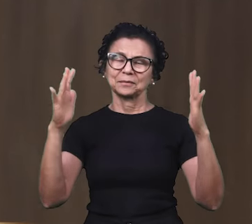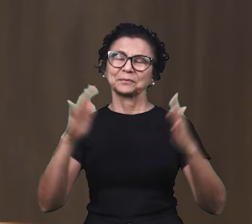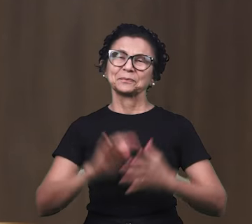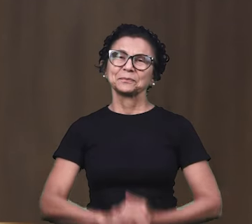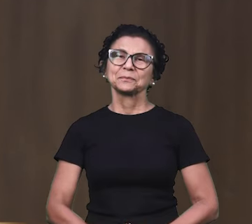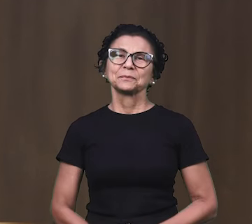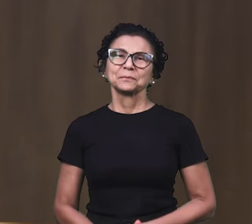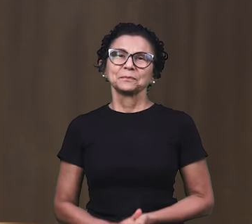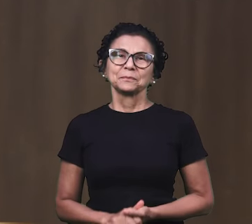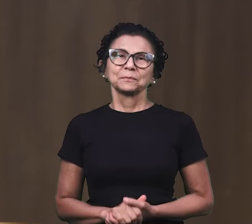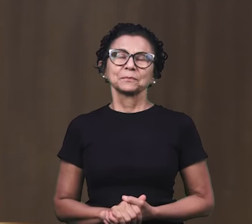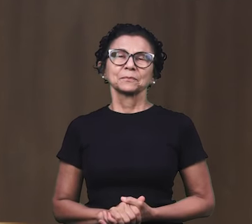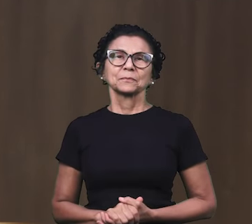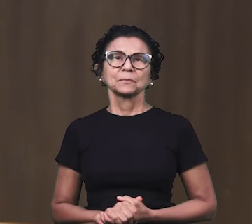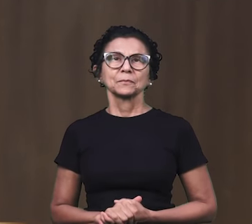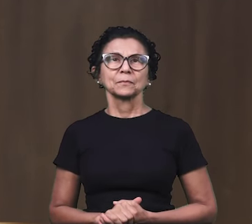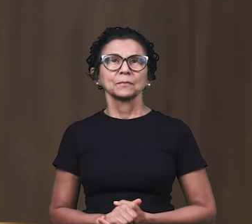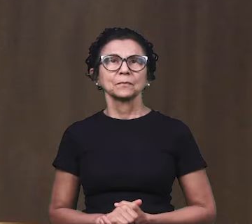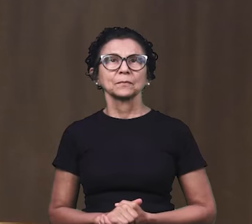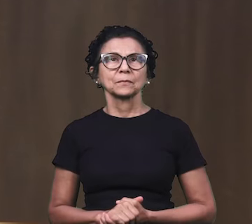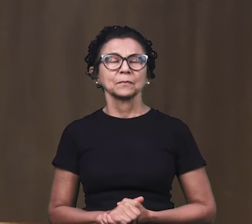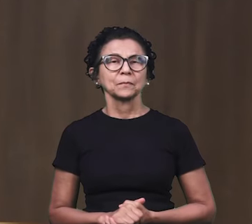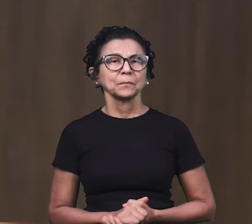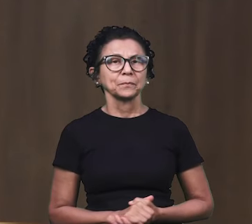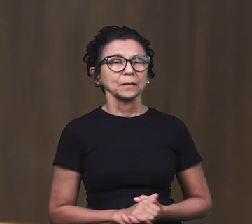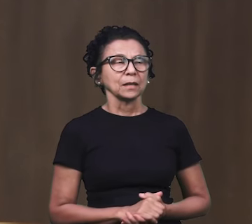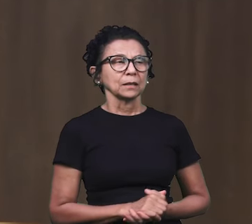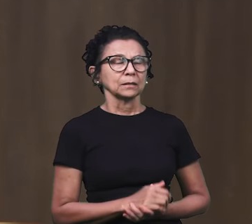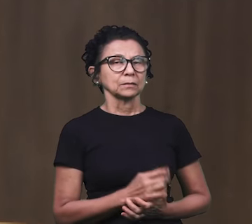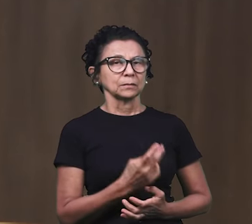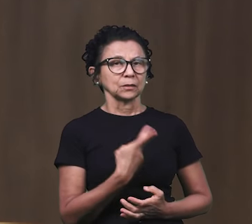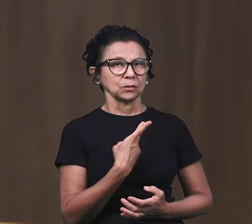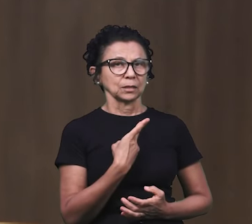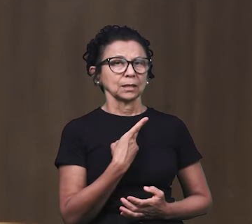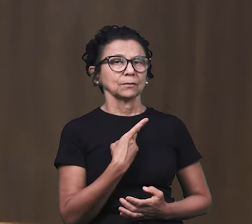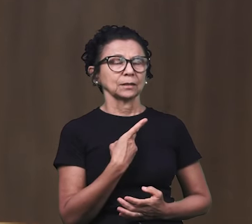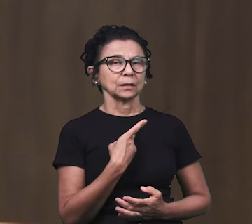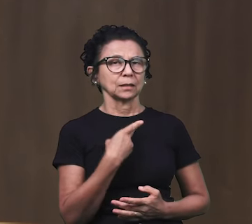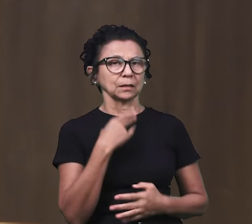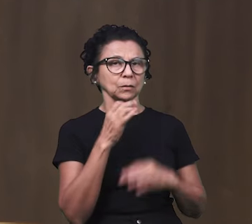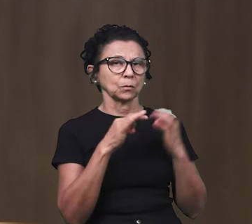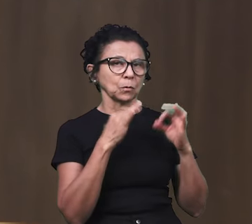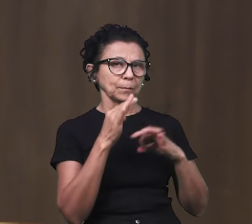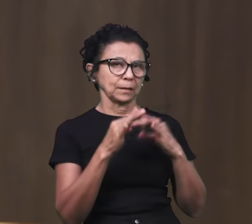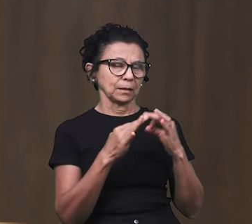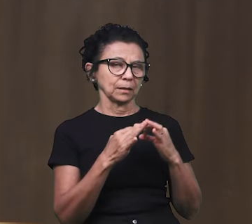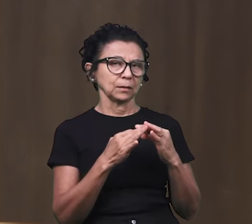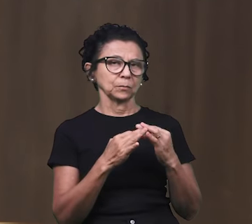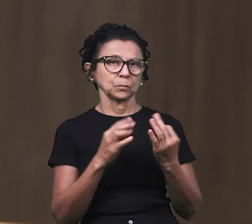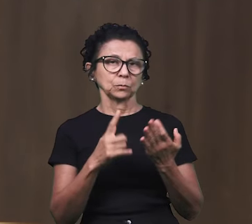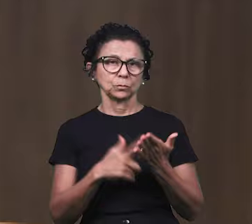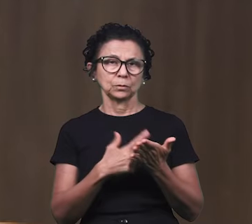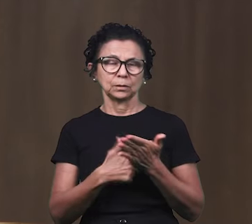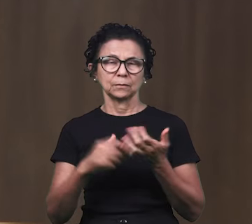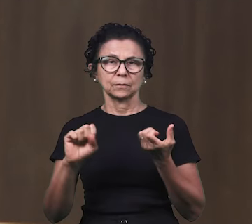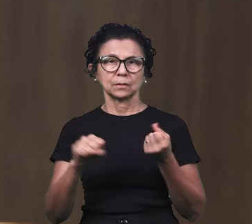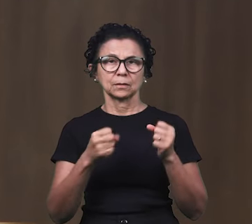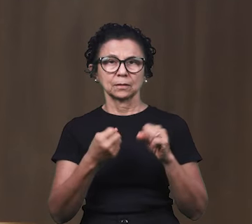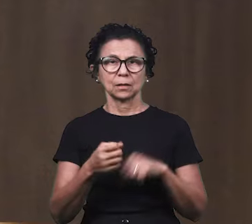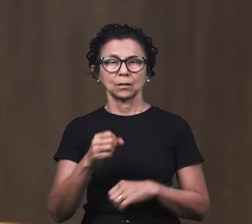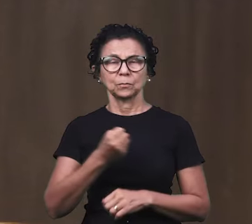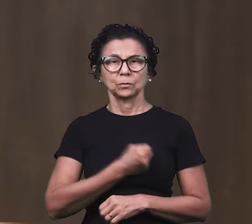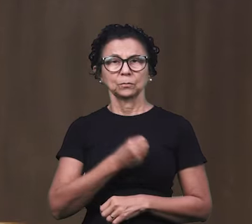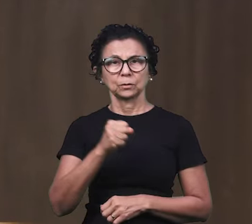texto da Palavra de Deus, nós estávamos comentando aqui agora há pouco, que está no Salmo 89, verso 15, que diz